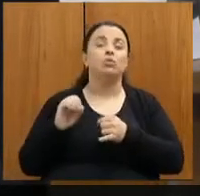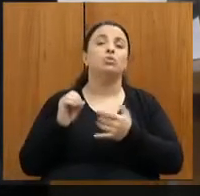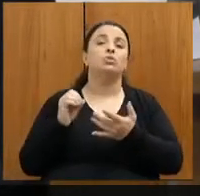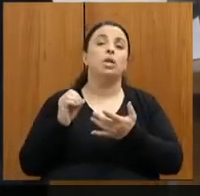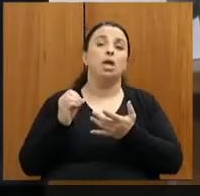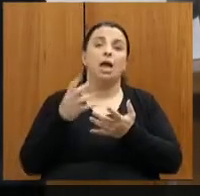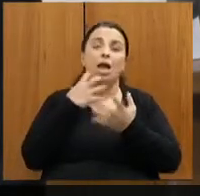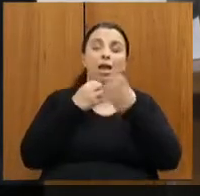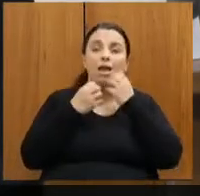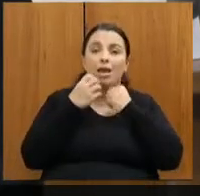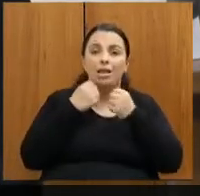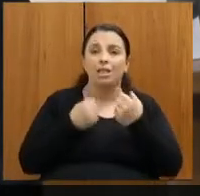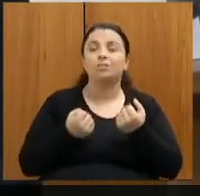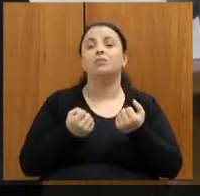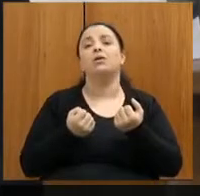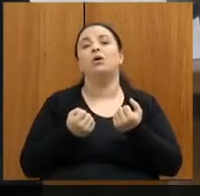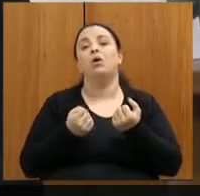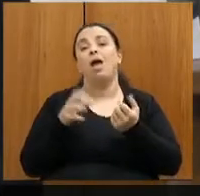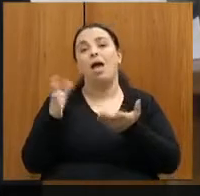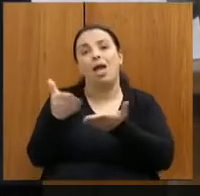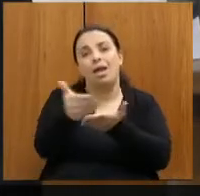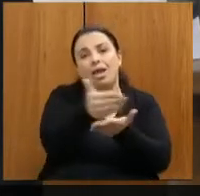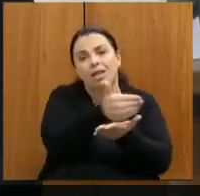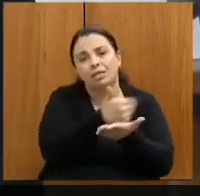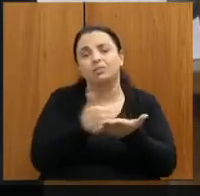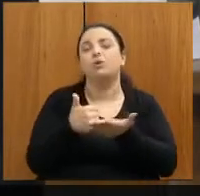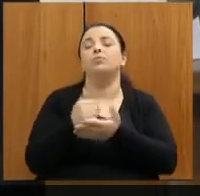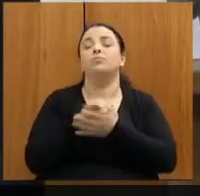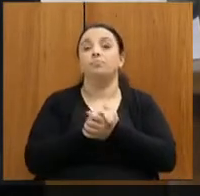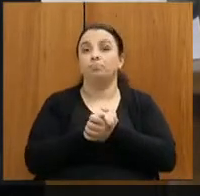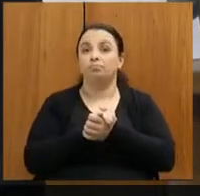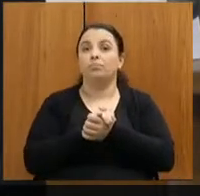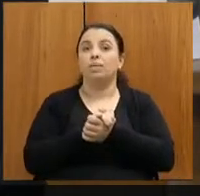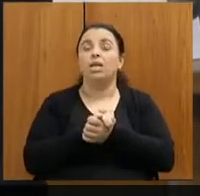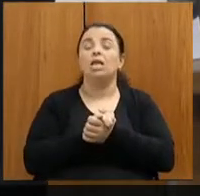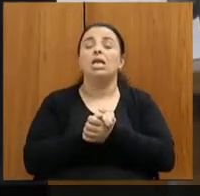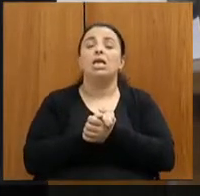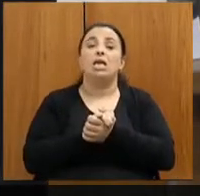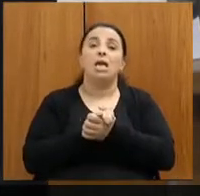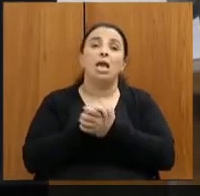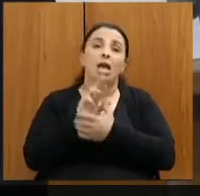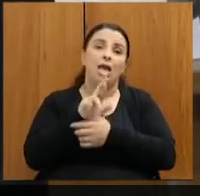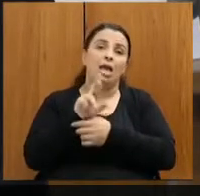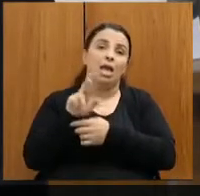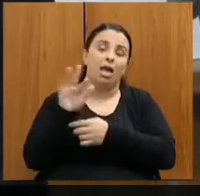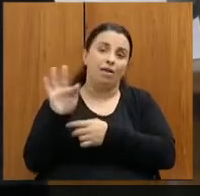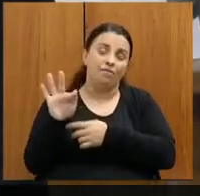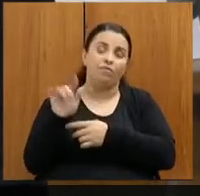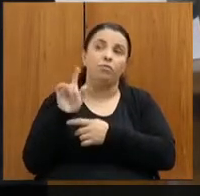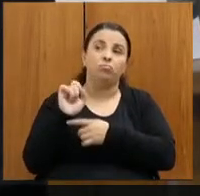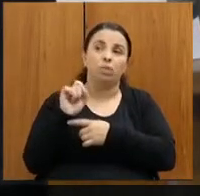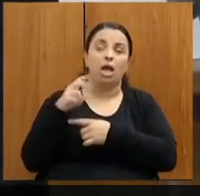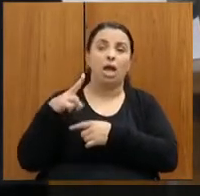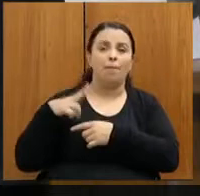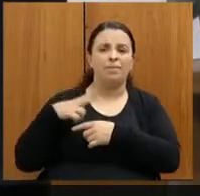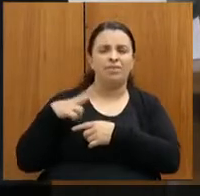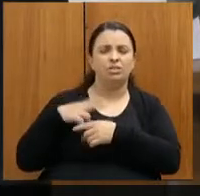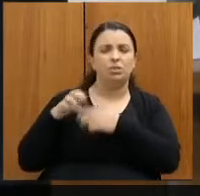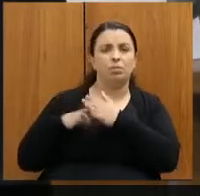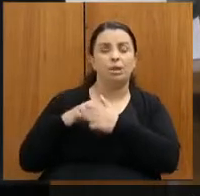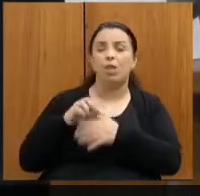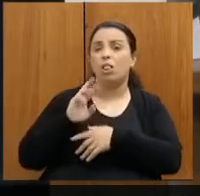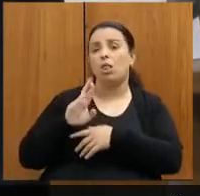no caso da reforma sob a ótica do RF né do regime de recuperação fiscal a privatização não é mais uma